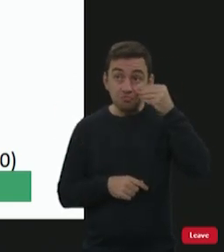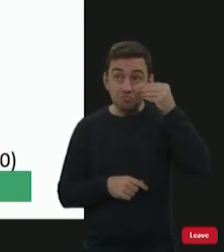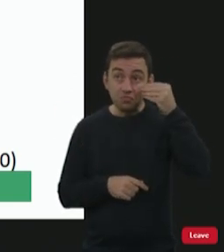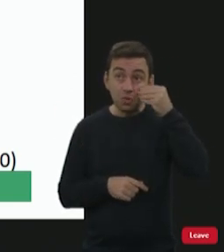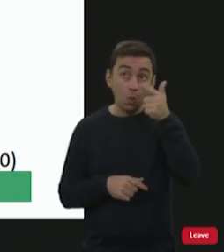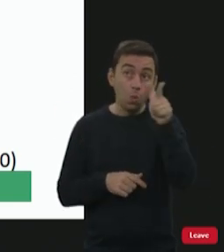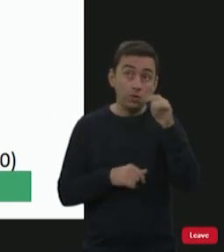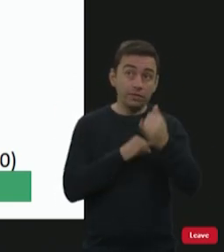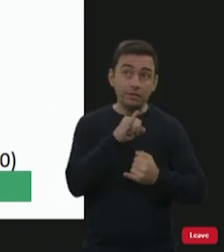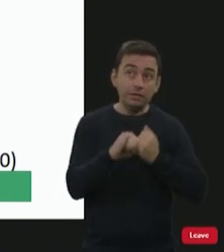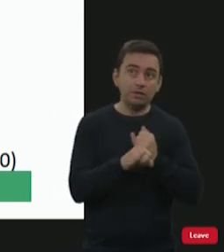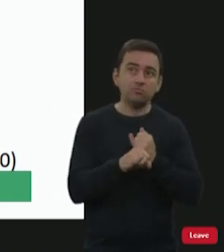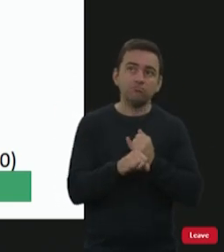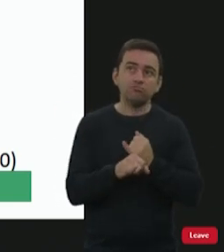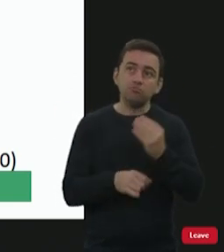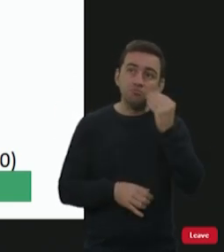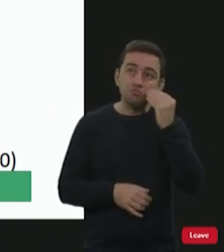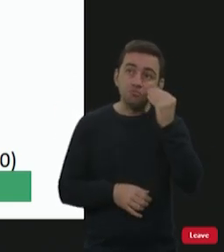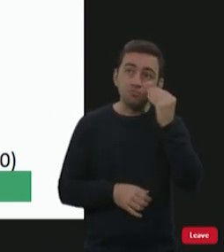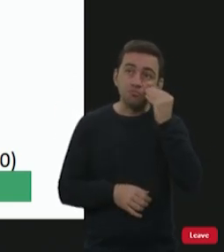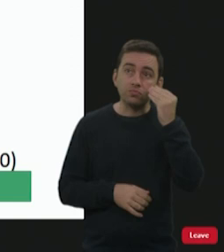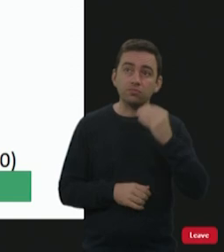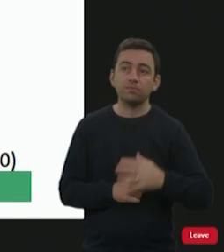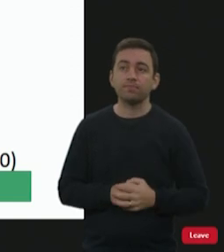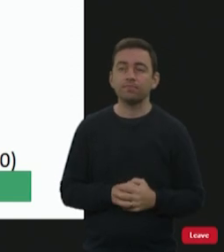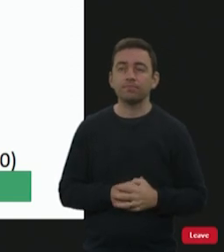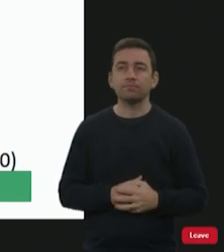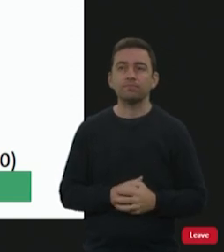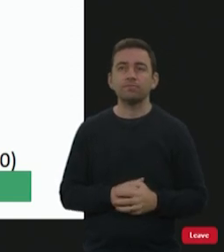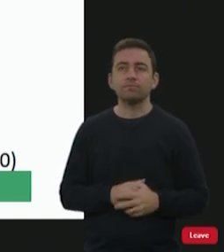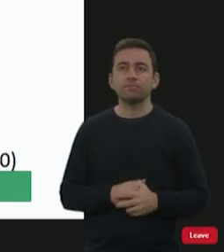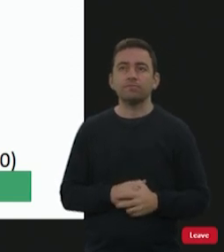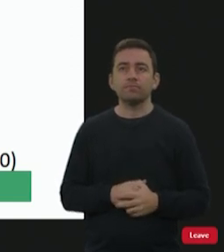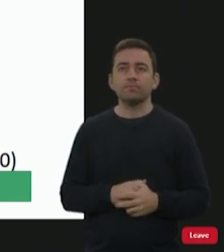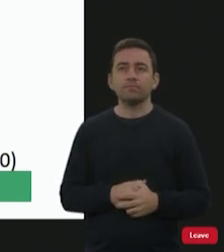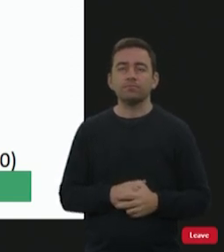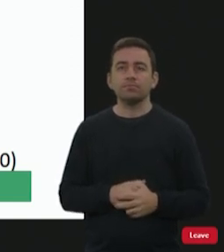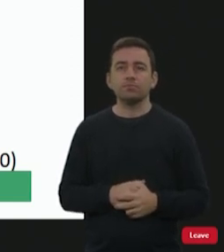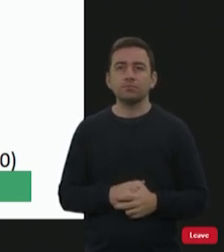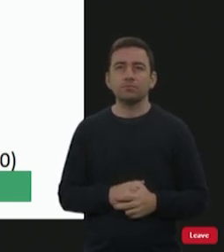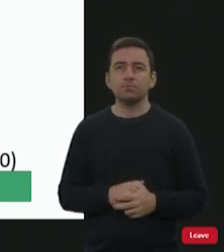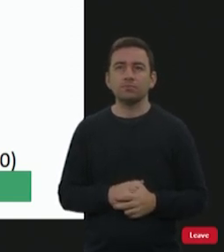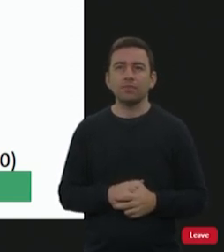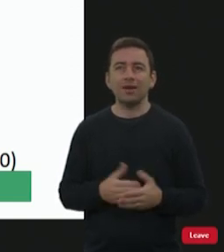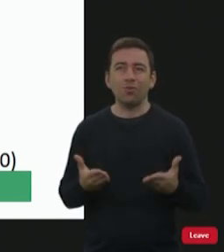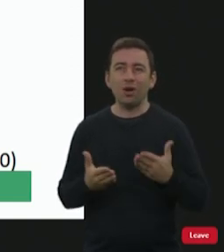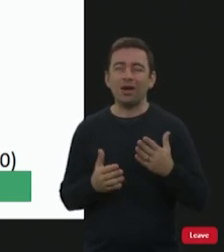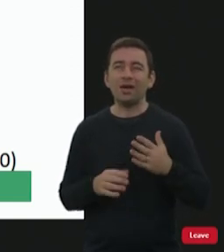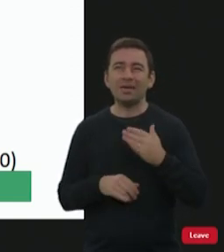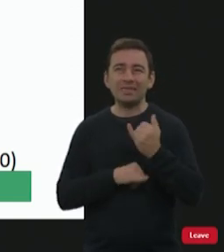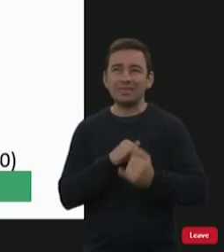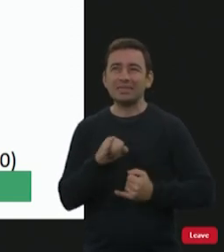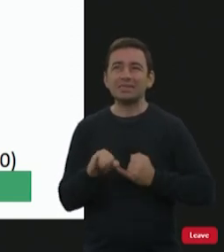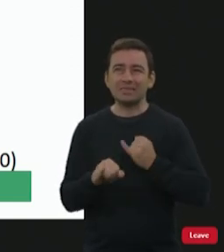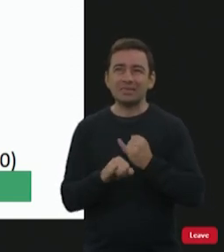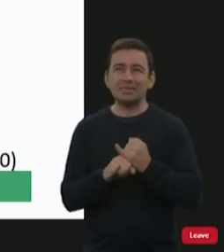rede. Não sei se o senhor tá, onde é que o senhor está, mas a rede que o senhor está utilizando, para mim, está aparecendo aqui que está